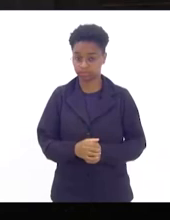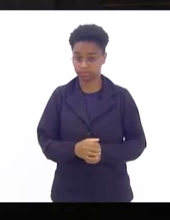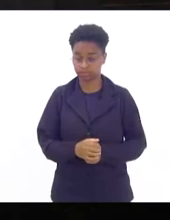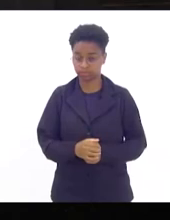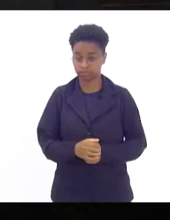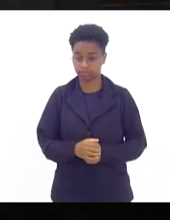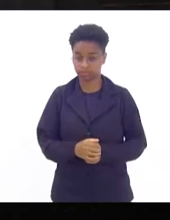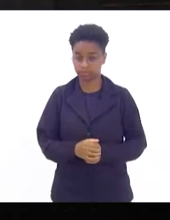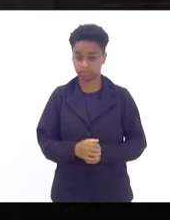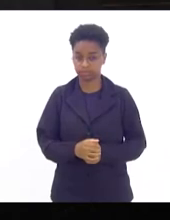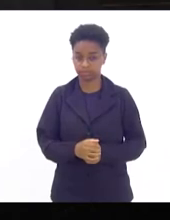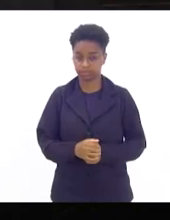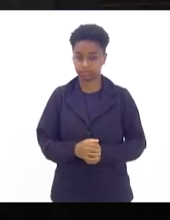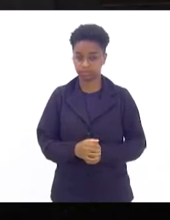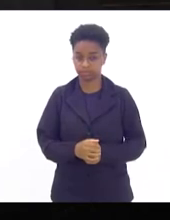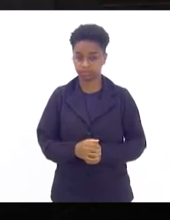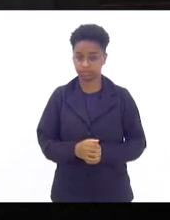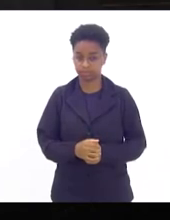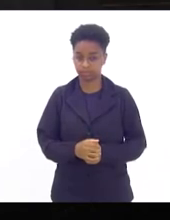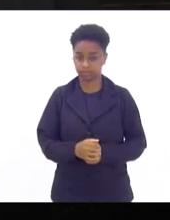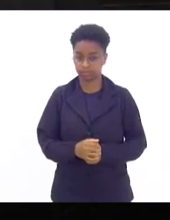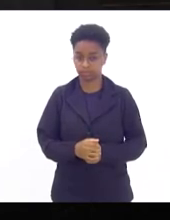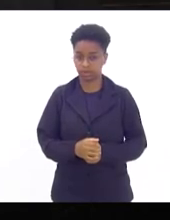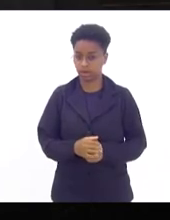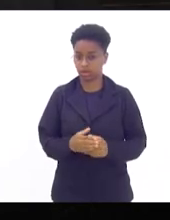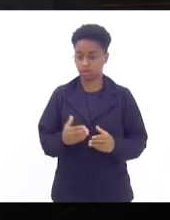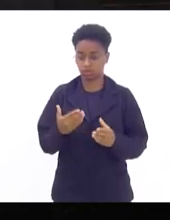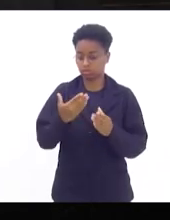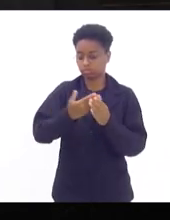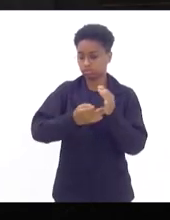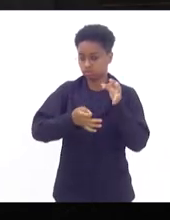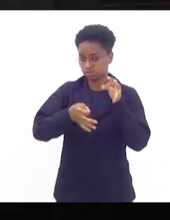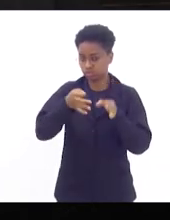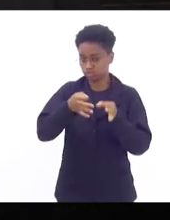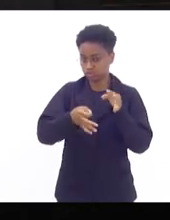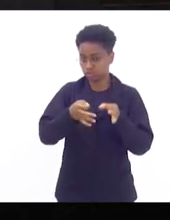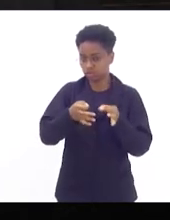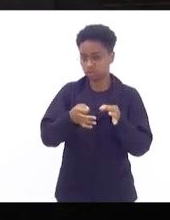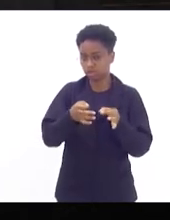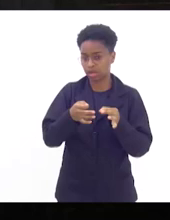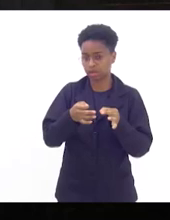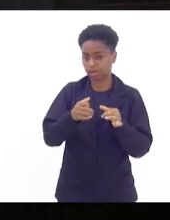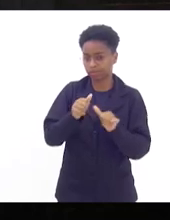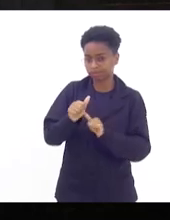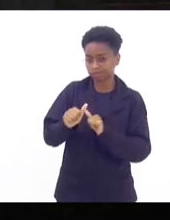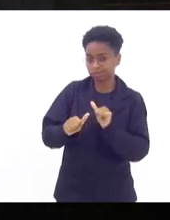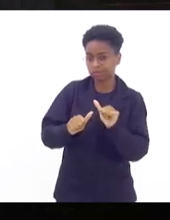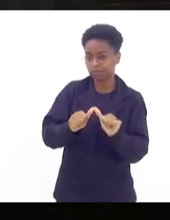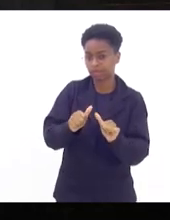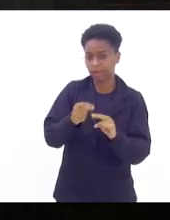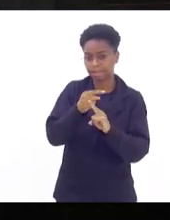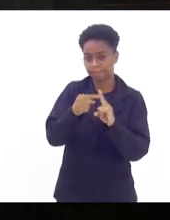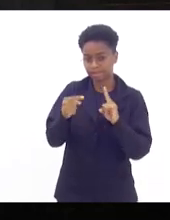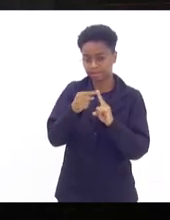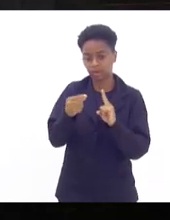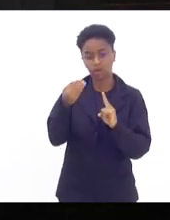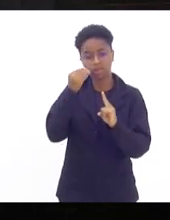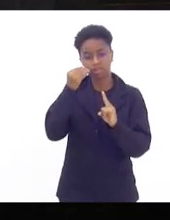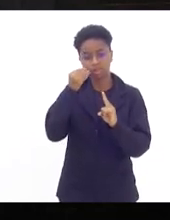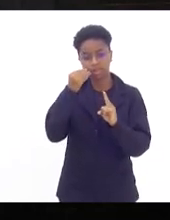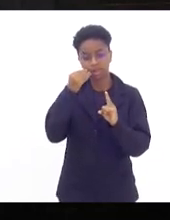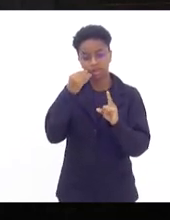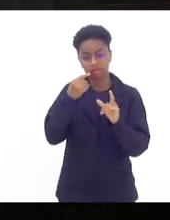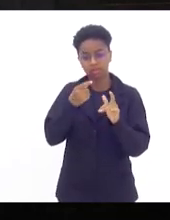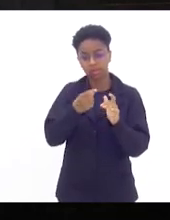uma recuperação judicial parcial para suspender o pagamento dos